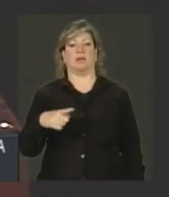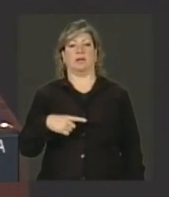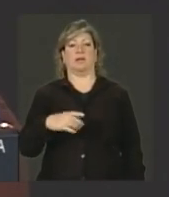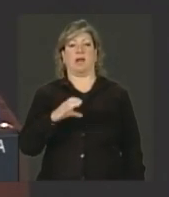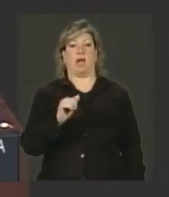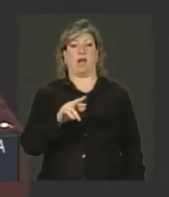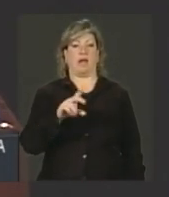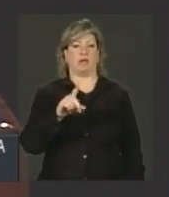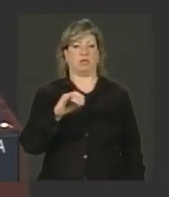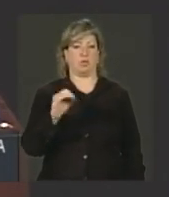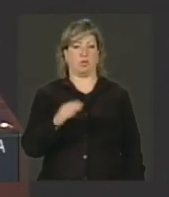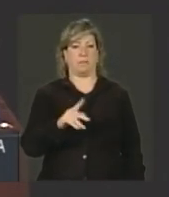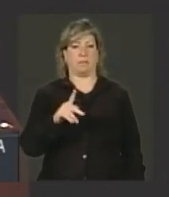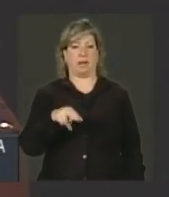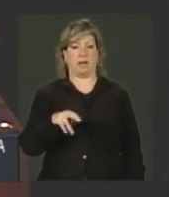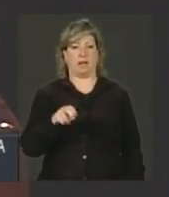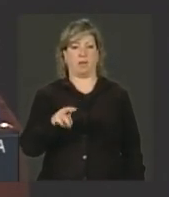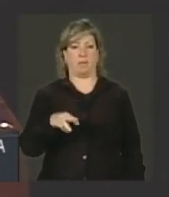de Medicina.